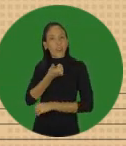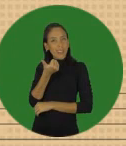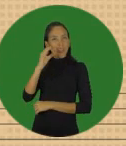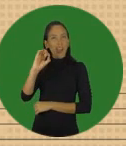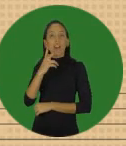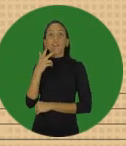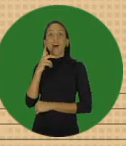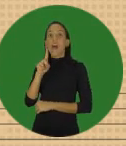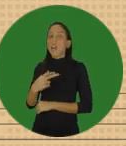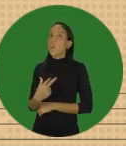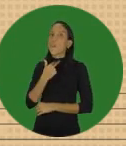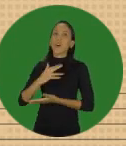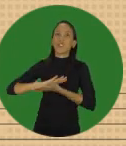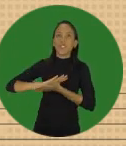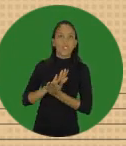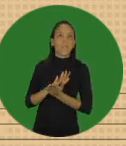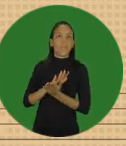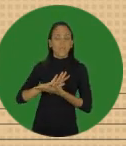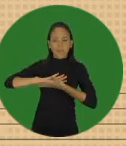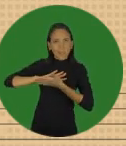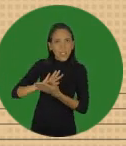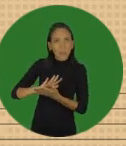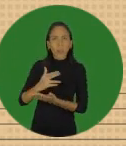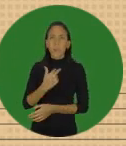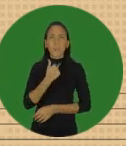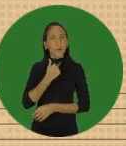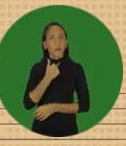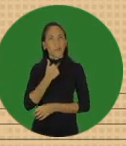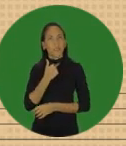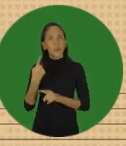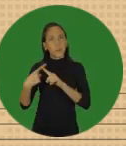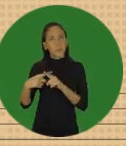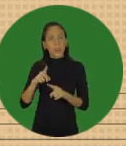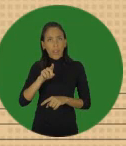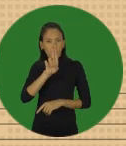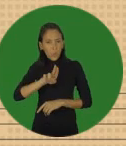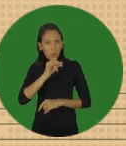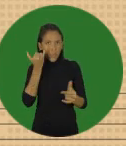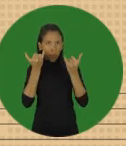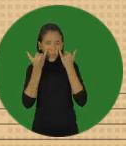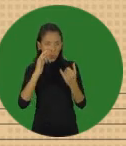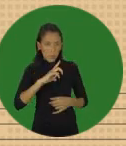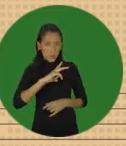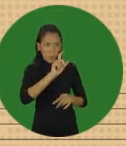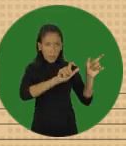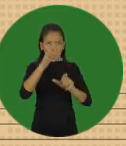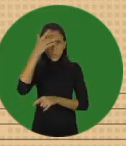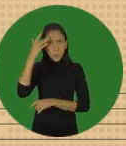dos dados pessoais, visto que toda empresa não deve usar seus dados para fins